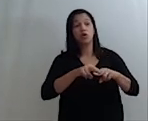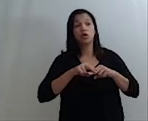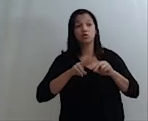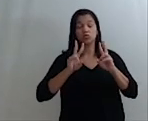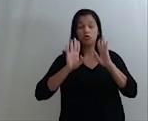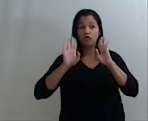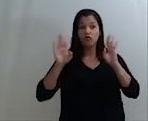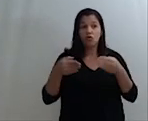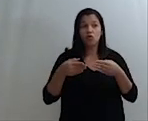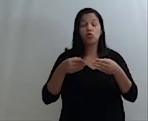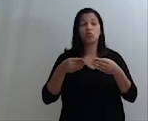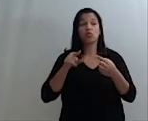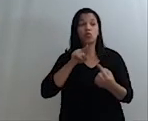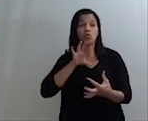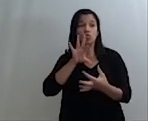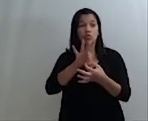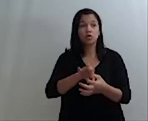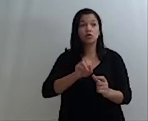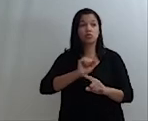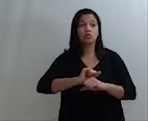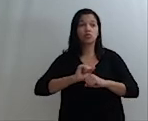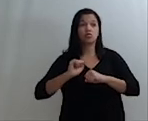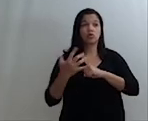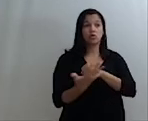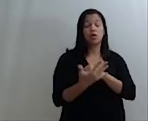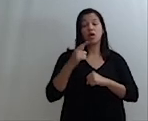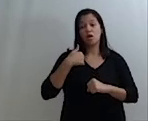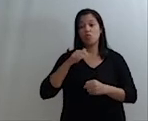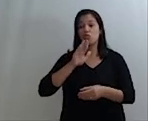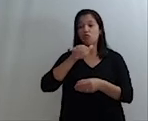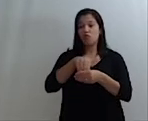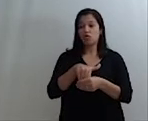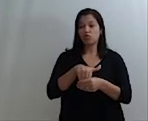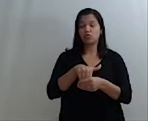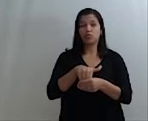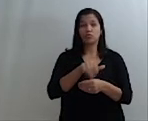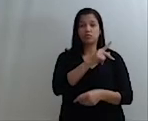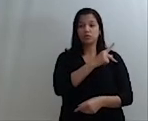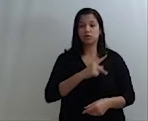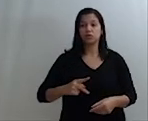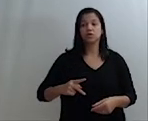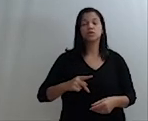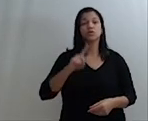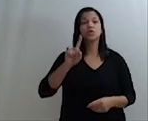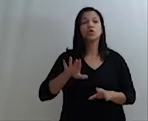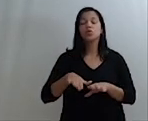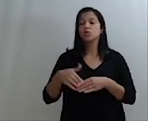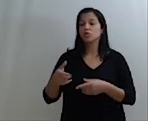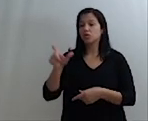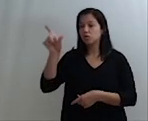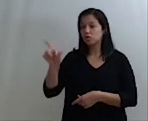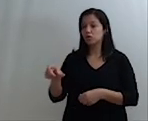âmbito do sistema de Justiça penal é como eu vou Senor Presidente obrigado Como vota Ministro